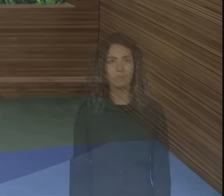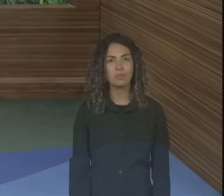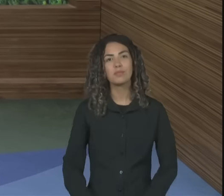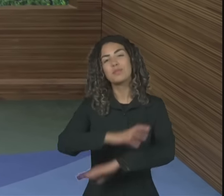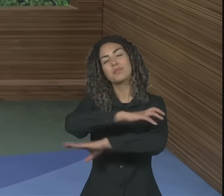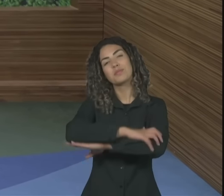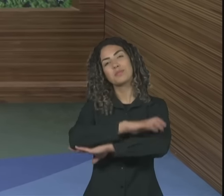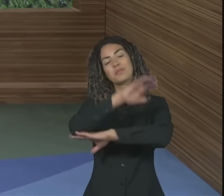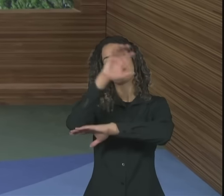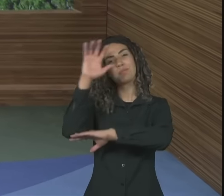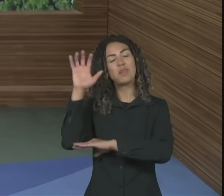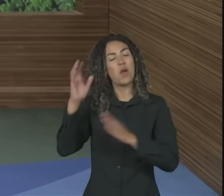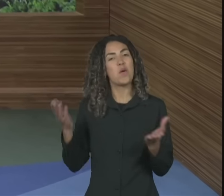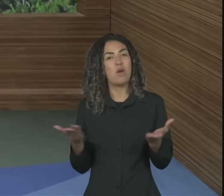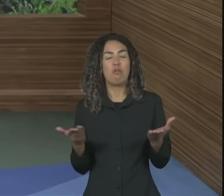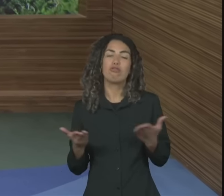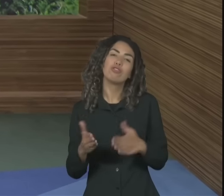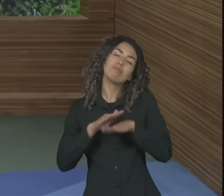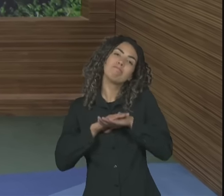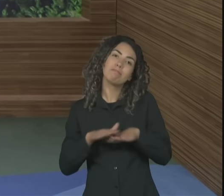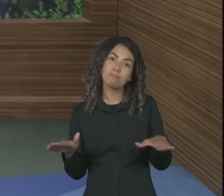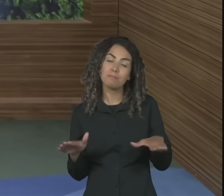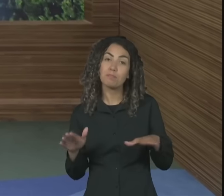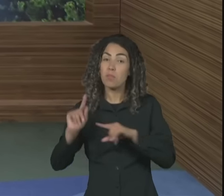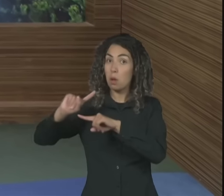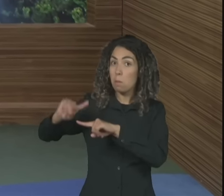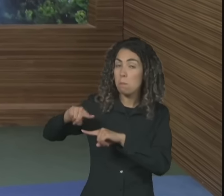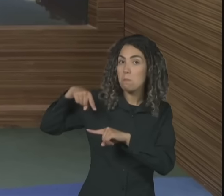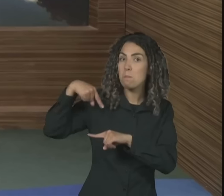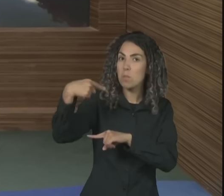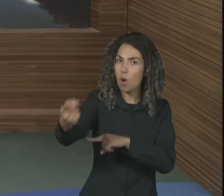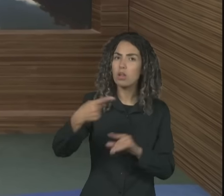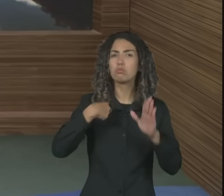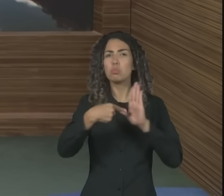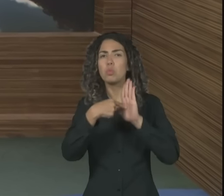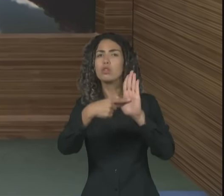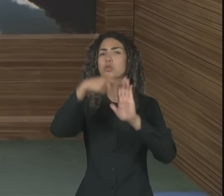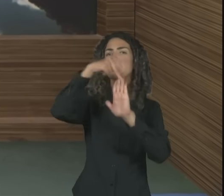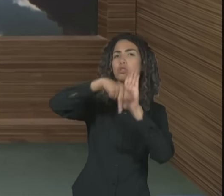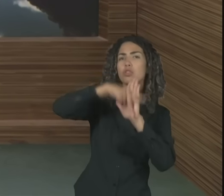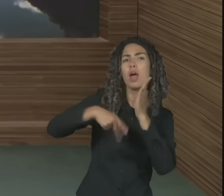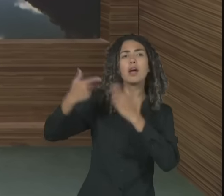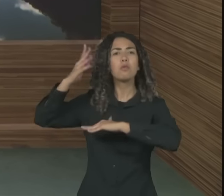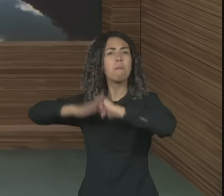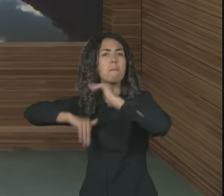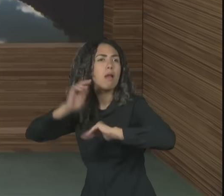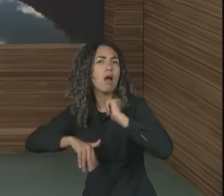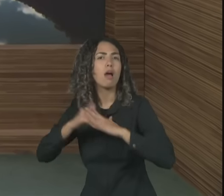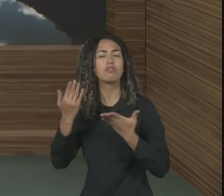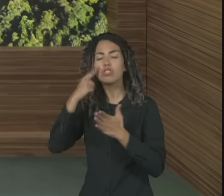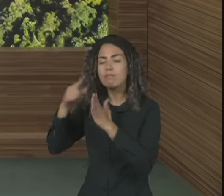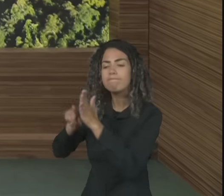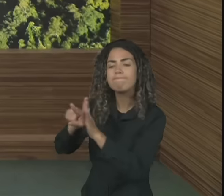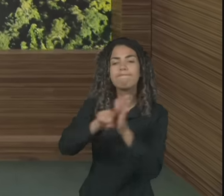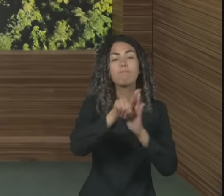O Repórter Eco de hoje fica por aqui. No próximo programa tem mais projetos, ações e pesquisas por um